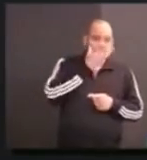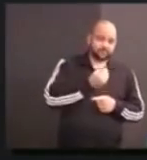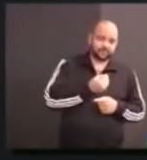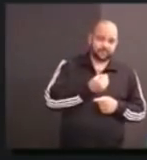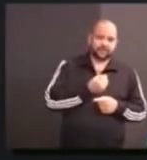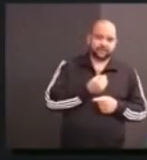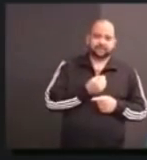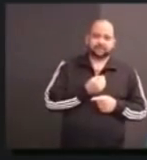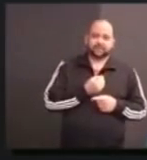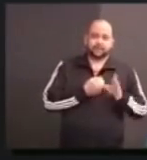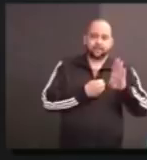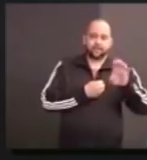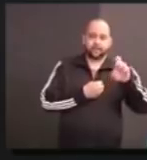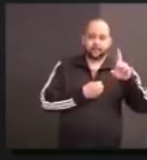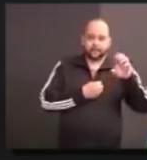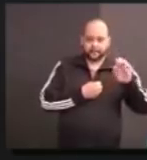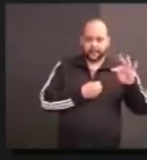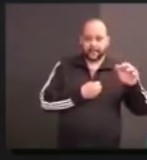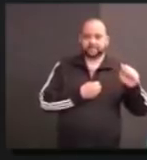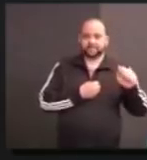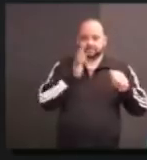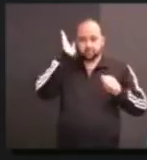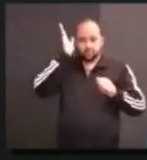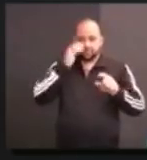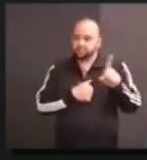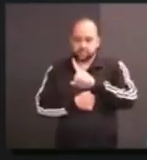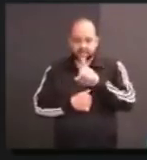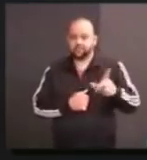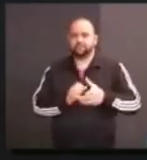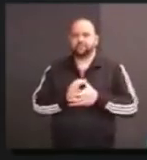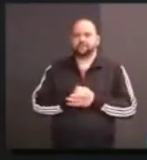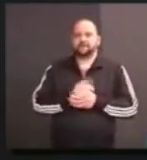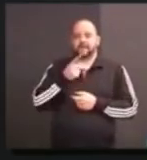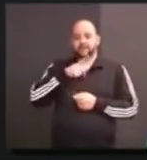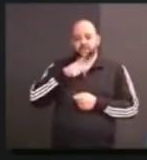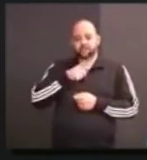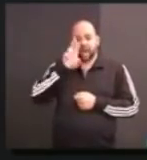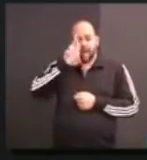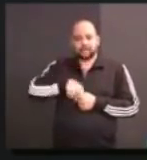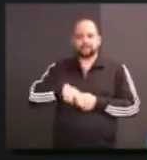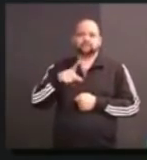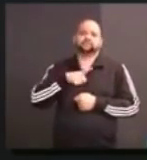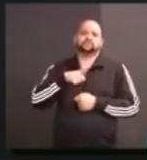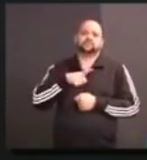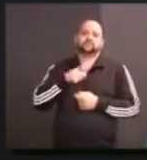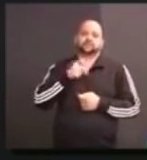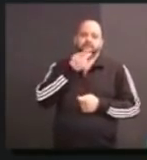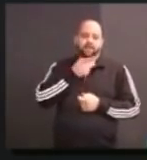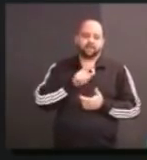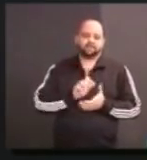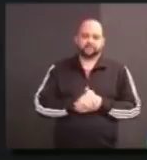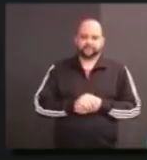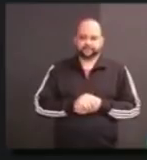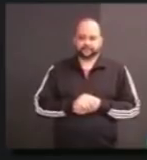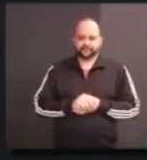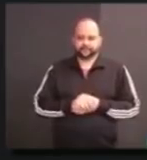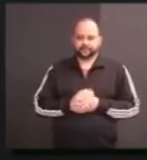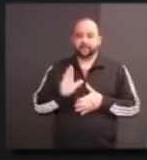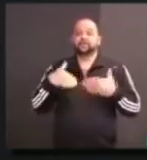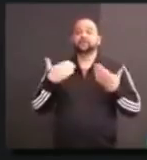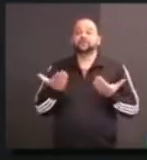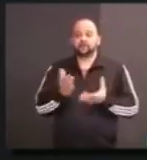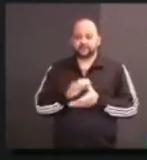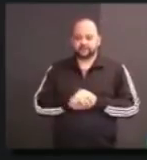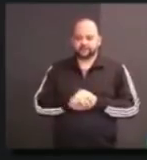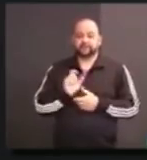ele falava com convicção. E nós somos o quê? Uma besta espírita ou um espírita